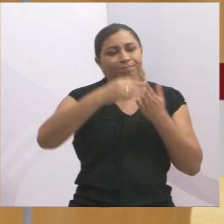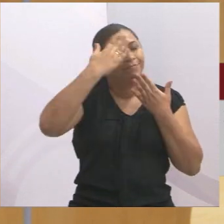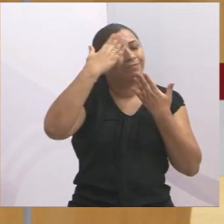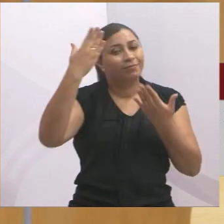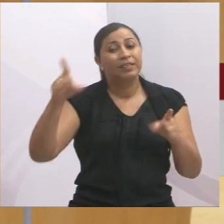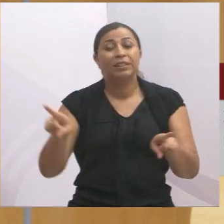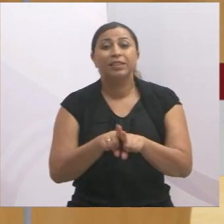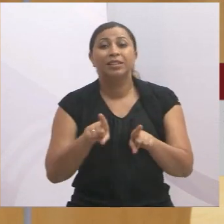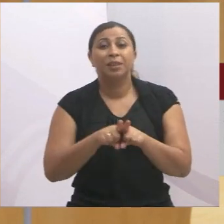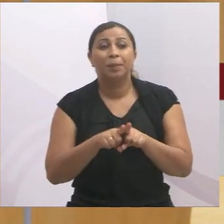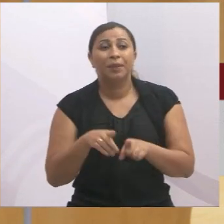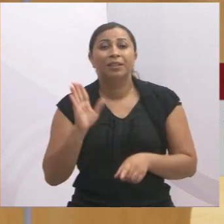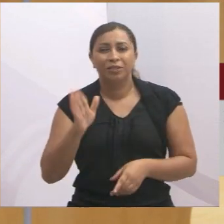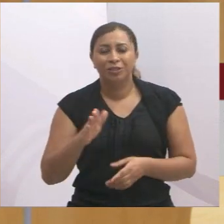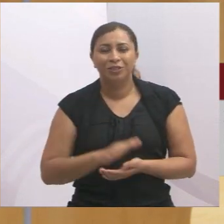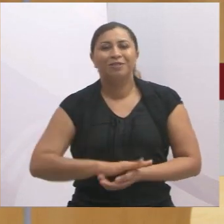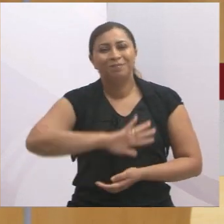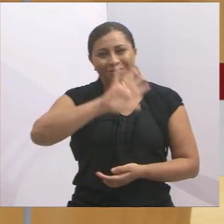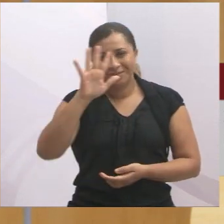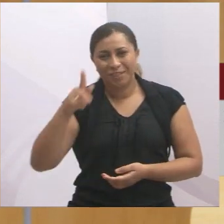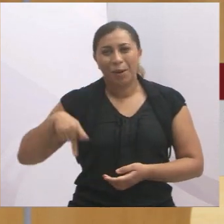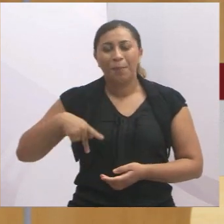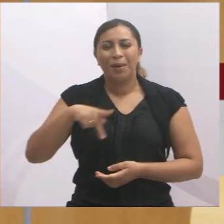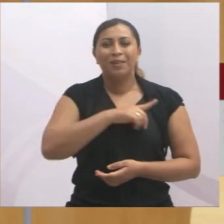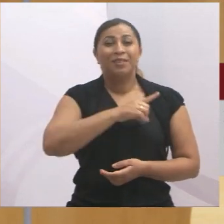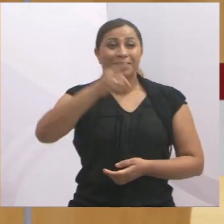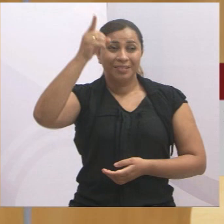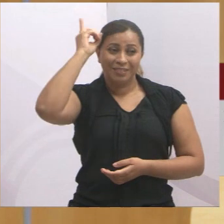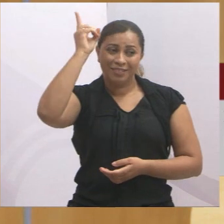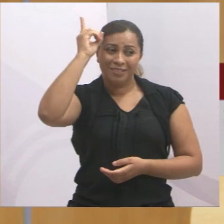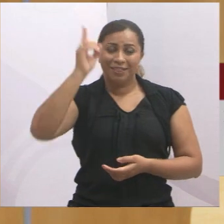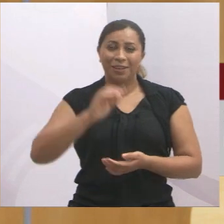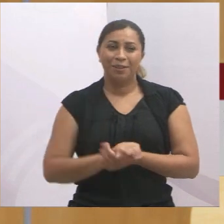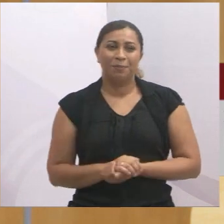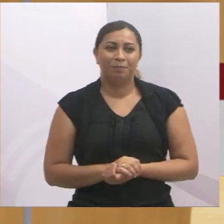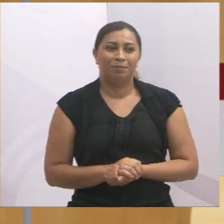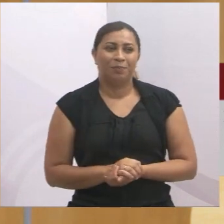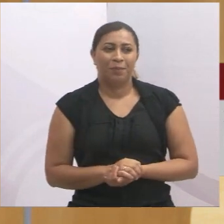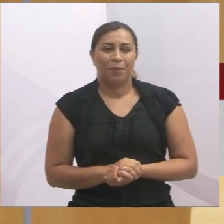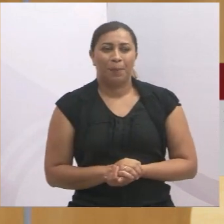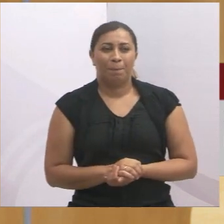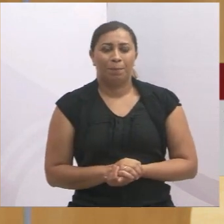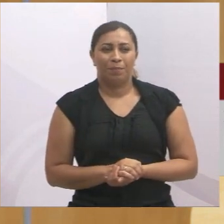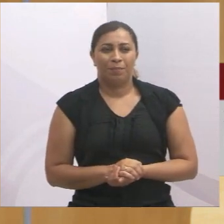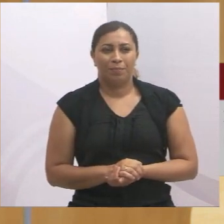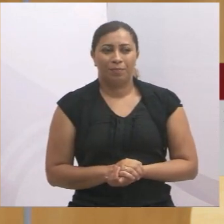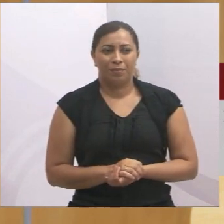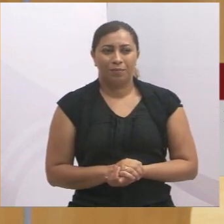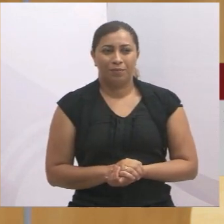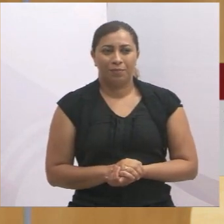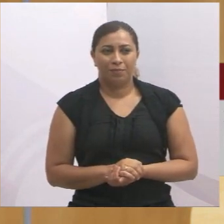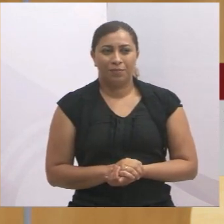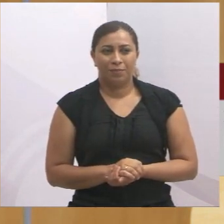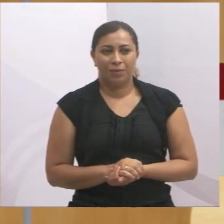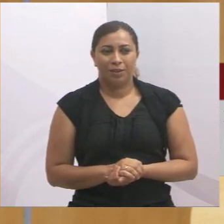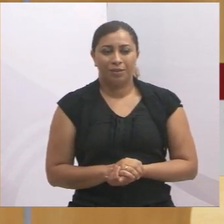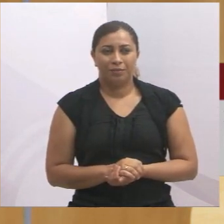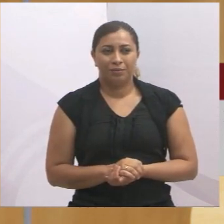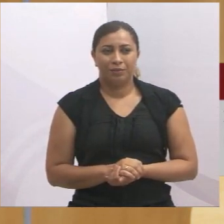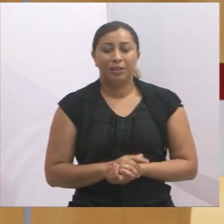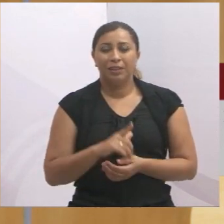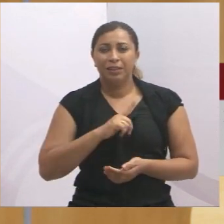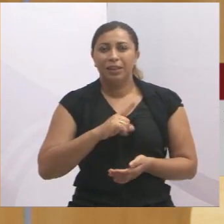e também já saudar o pastor Daniel, porque eu fui quando Vossa Senhoria deu o título de